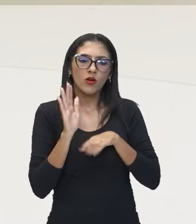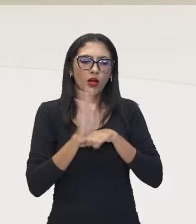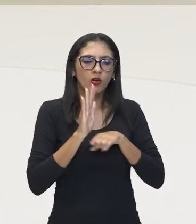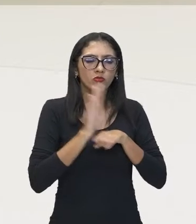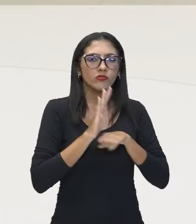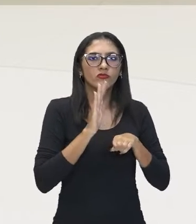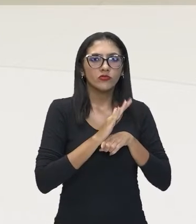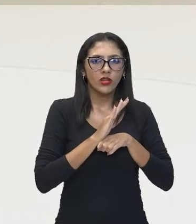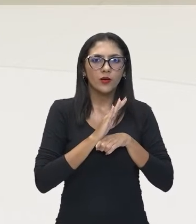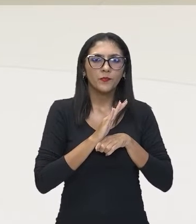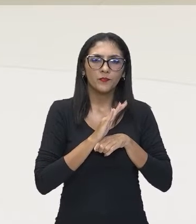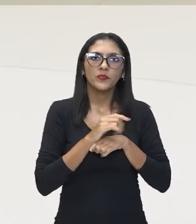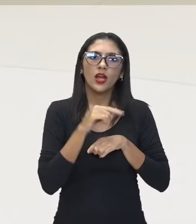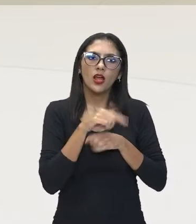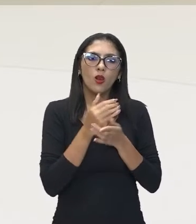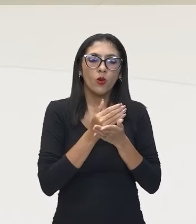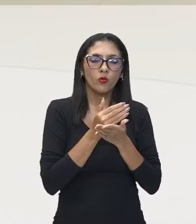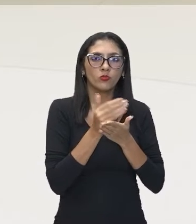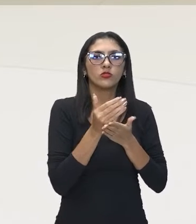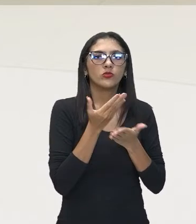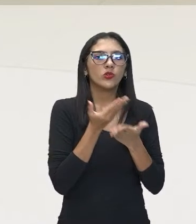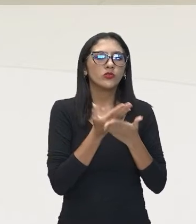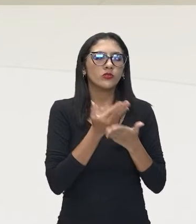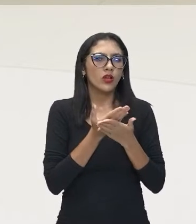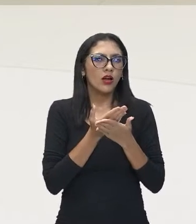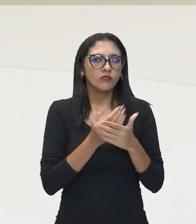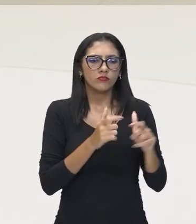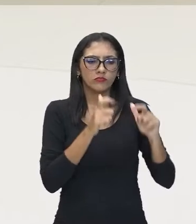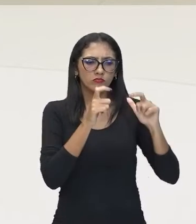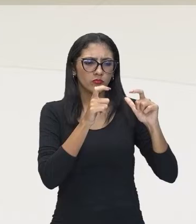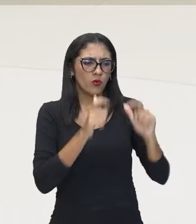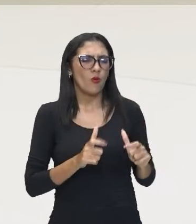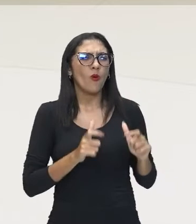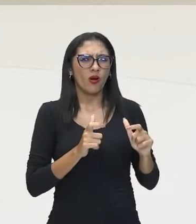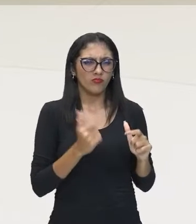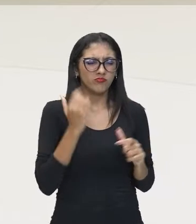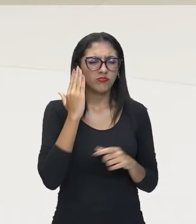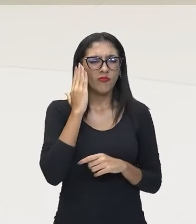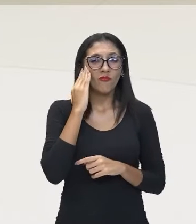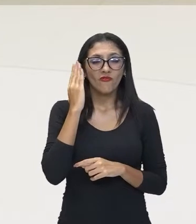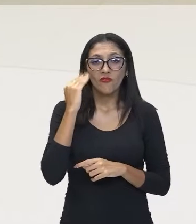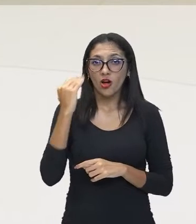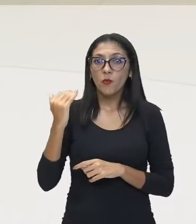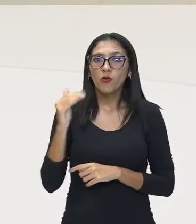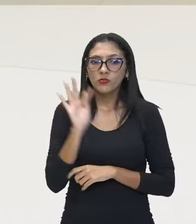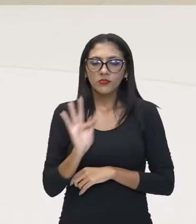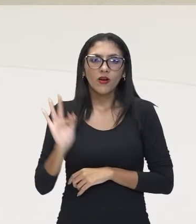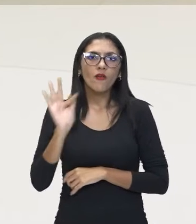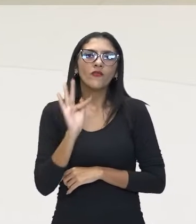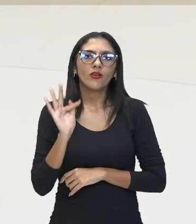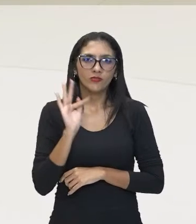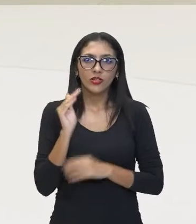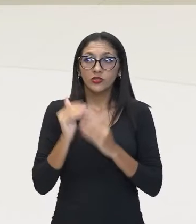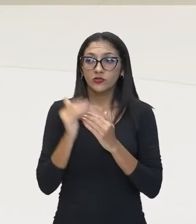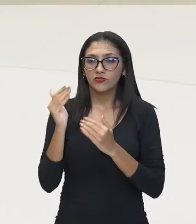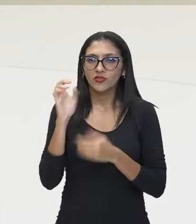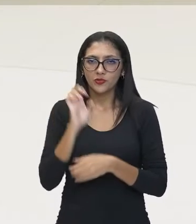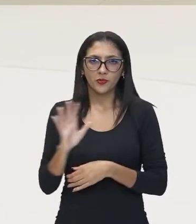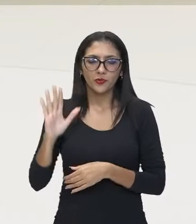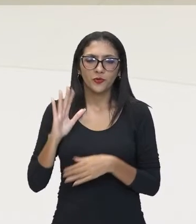na Sorbonne, tá? Que é um lugar ali, uma universidade muito importante da Europa.